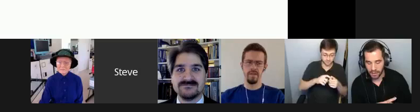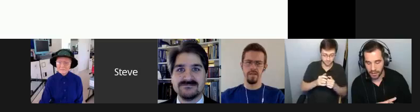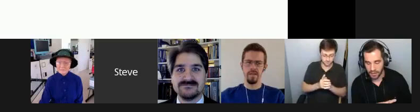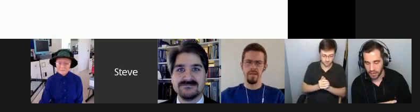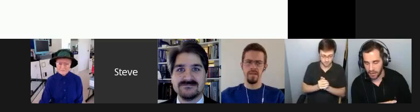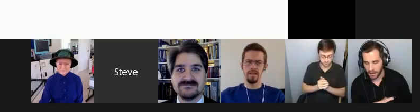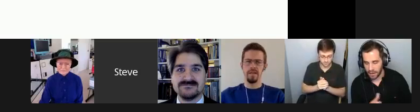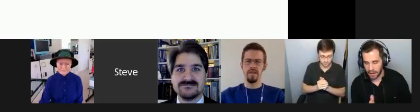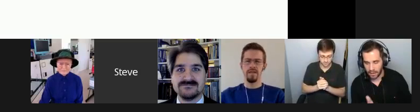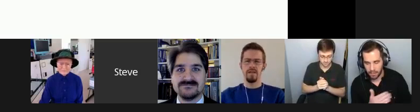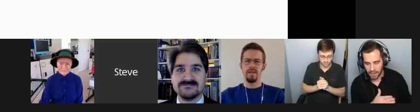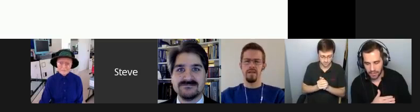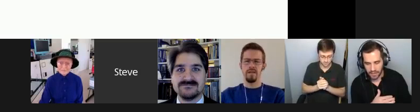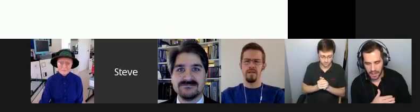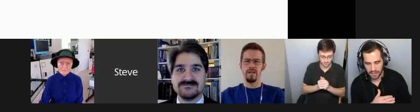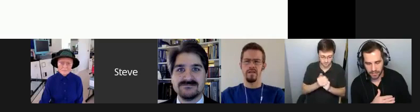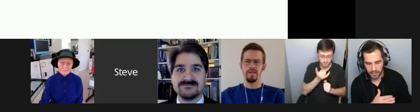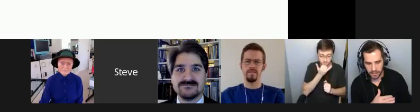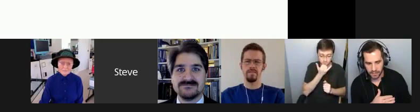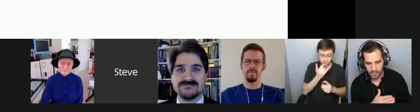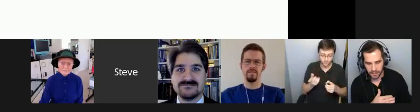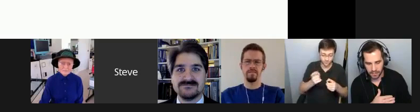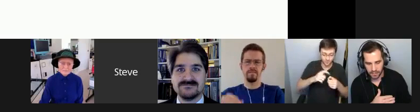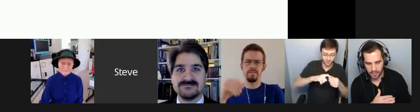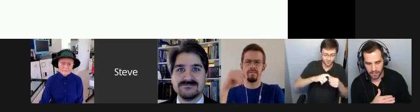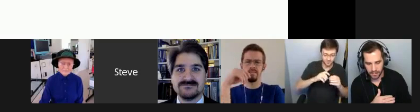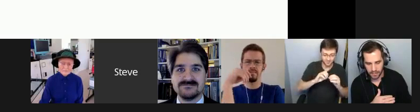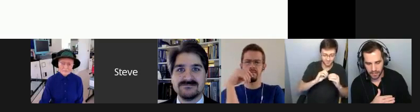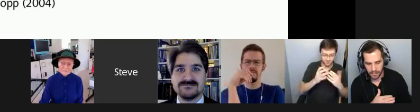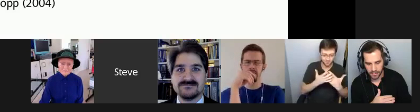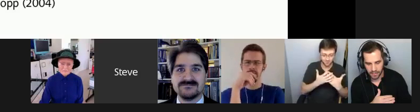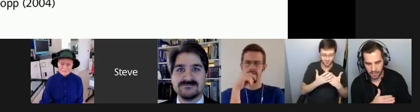I'm sorry. Back to slide.